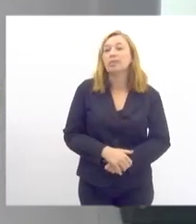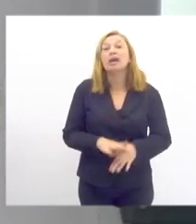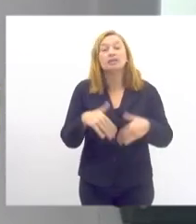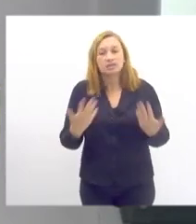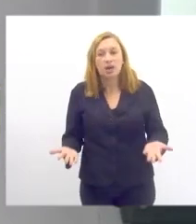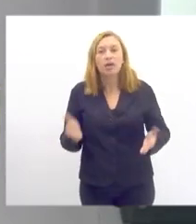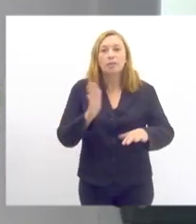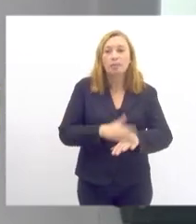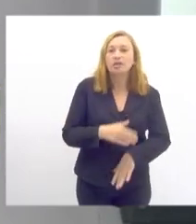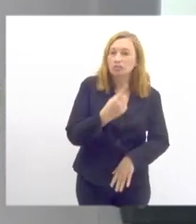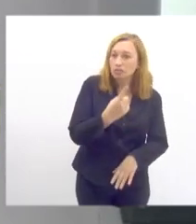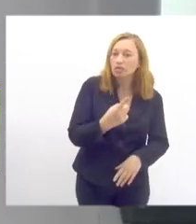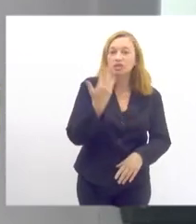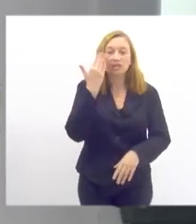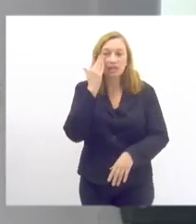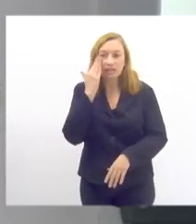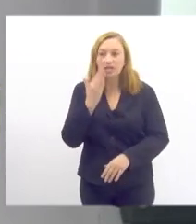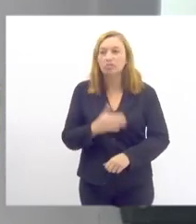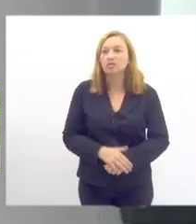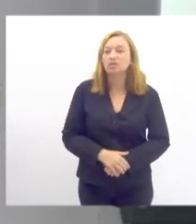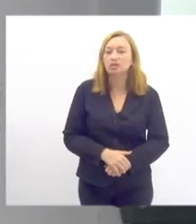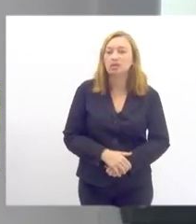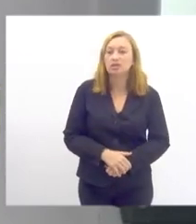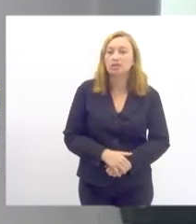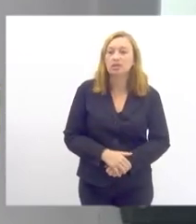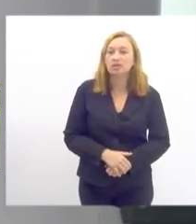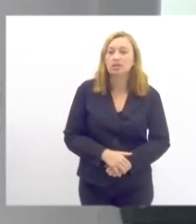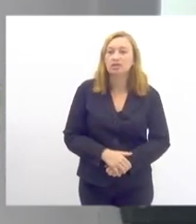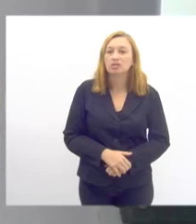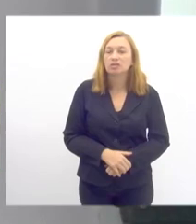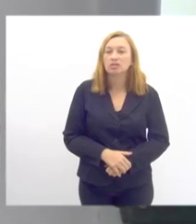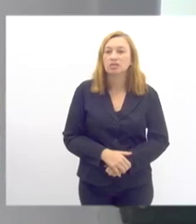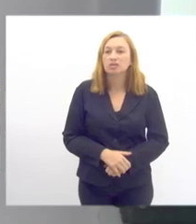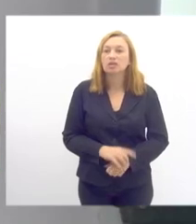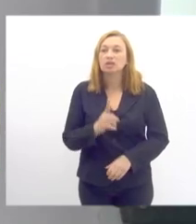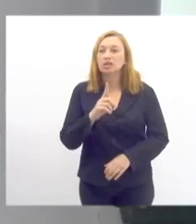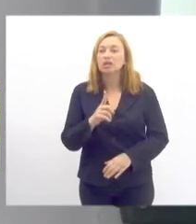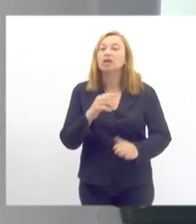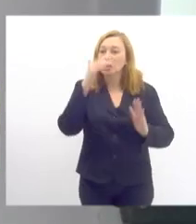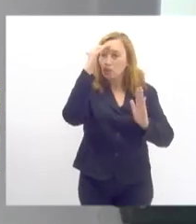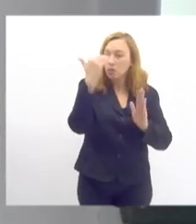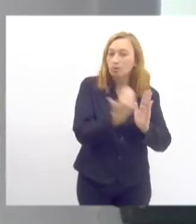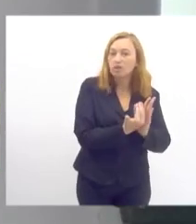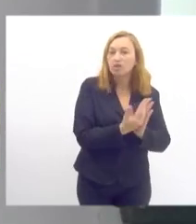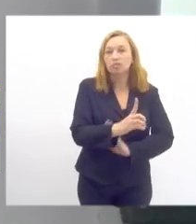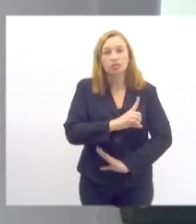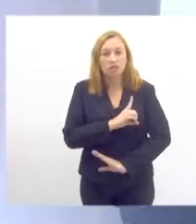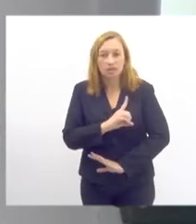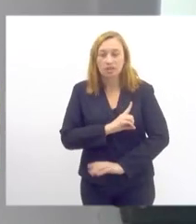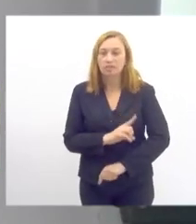é mais um ponto que a gente entende não estar sendo cumprido por parte do DETRAN.